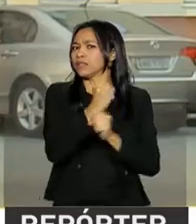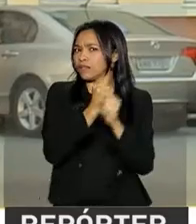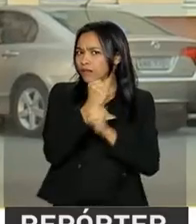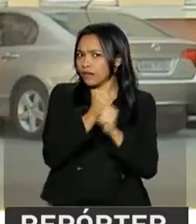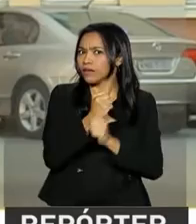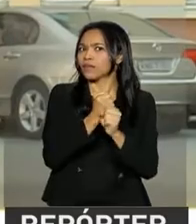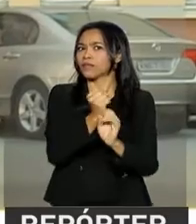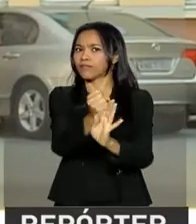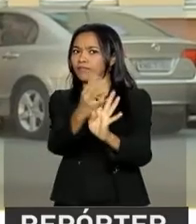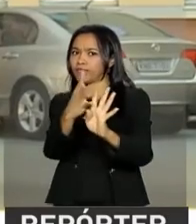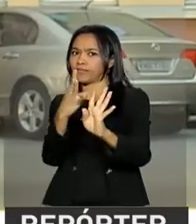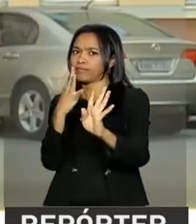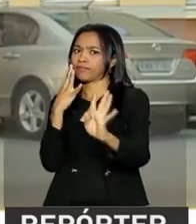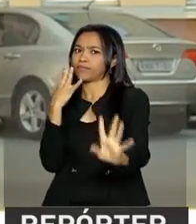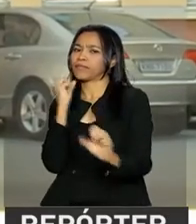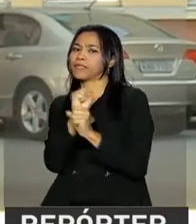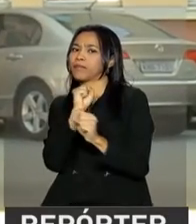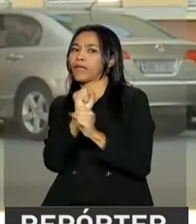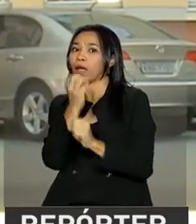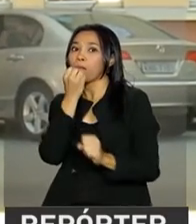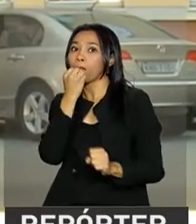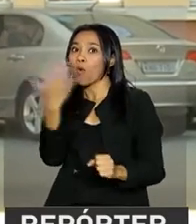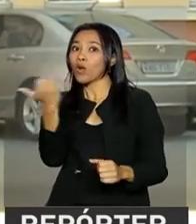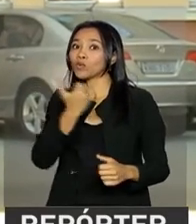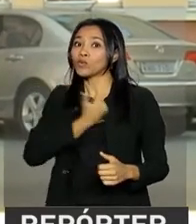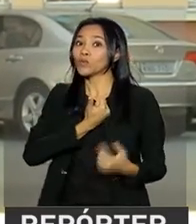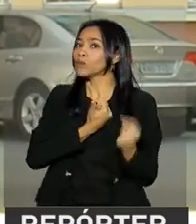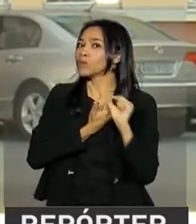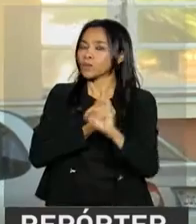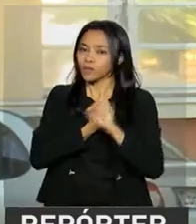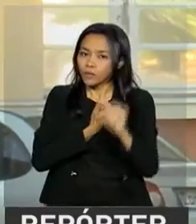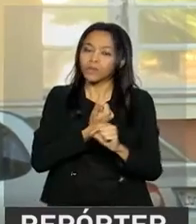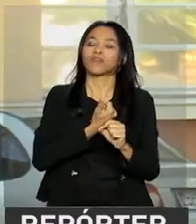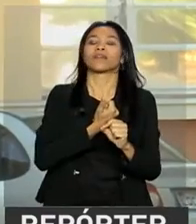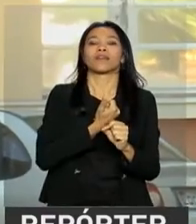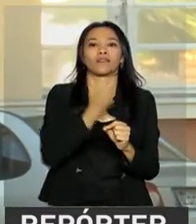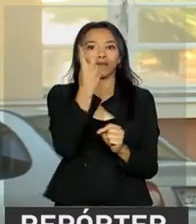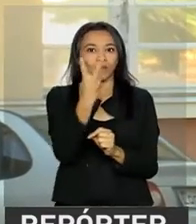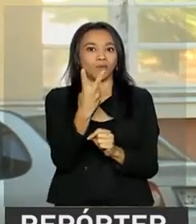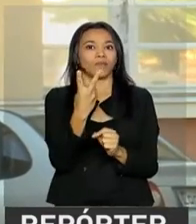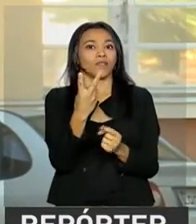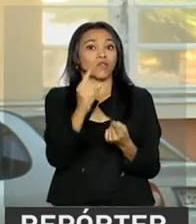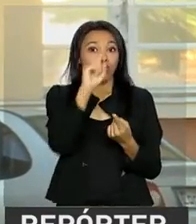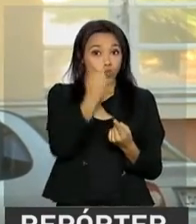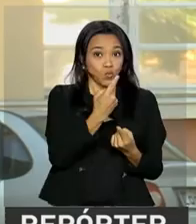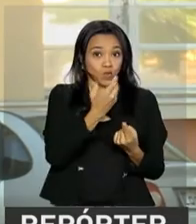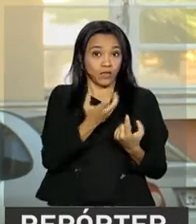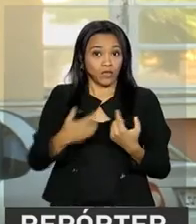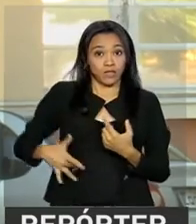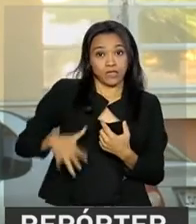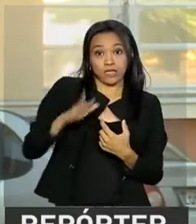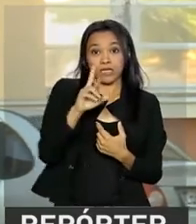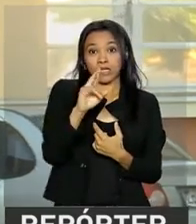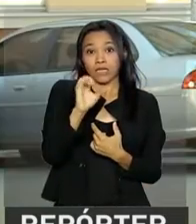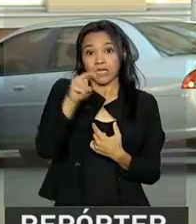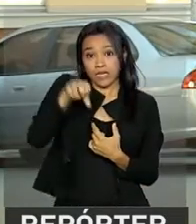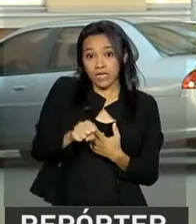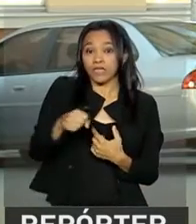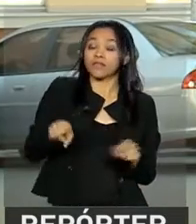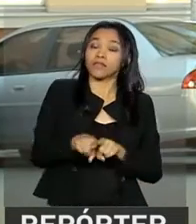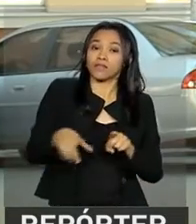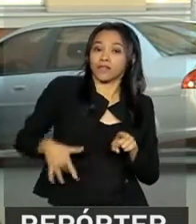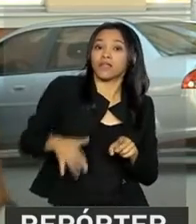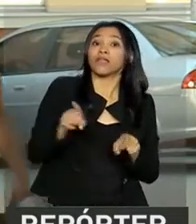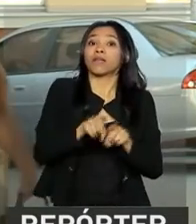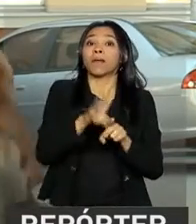na fila de espera a boa notícia veio para a ciência em dose dupla um transplante de rim e pâncreas eu estou